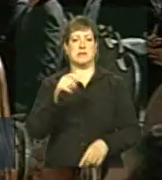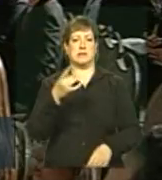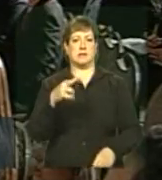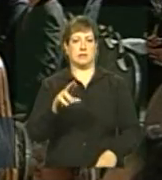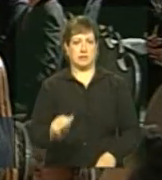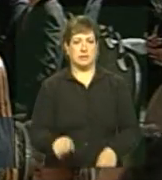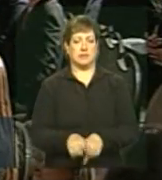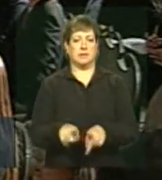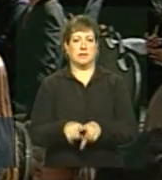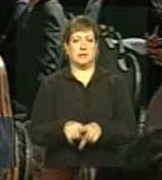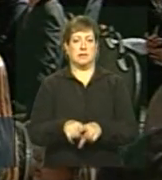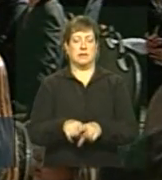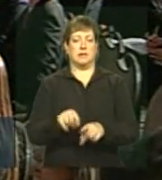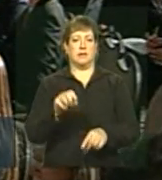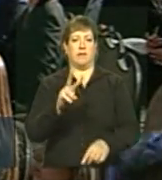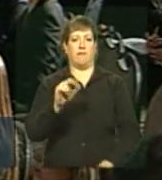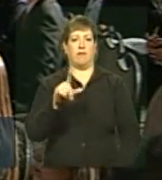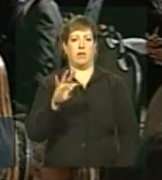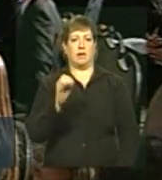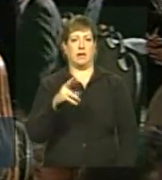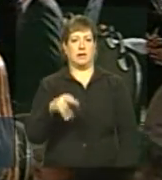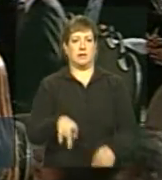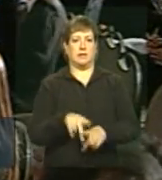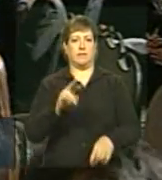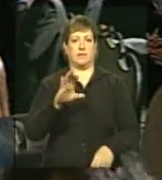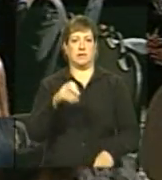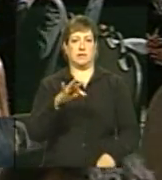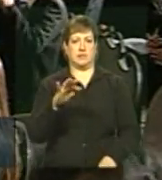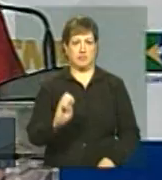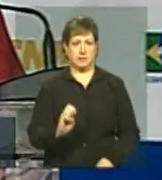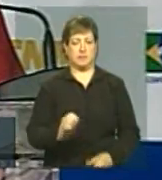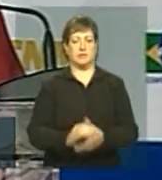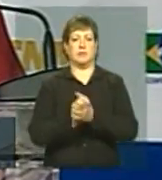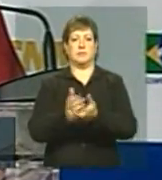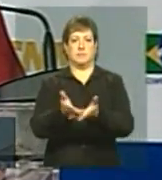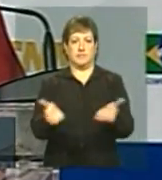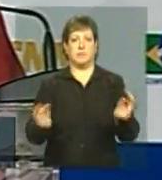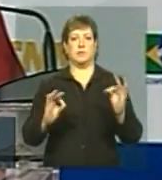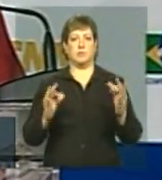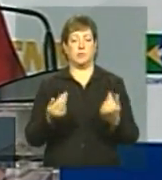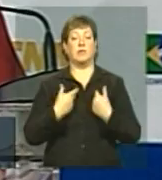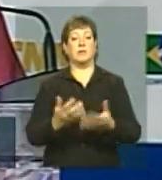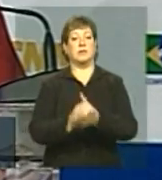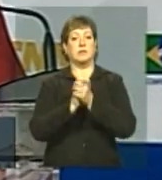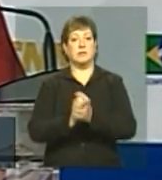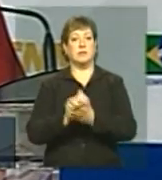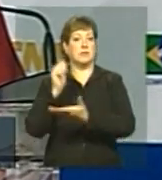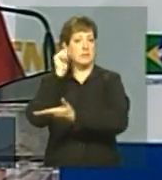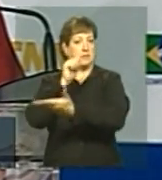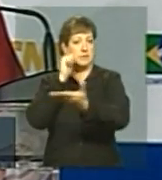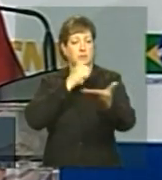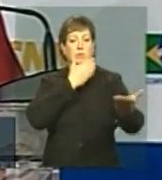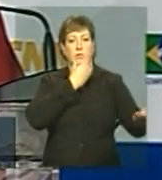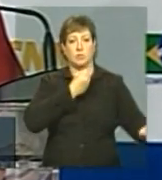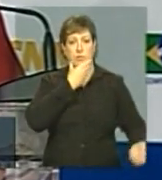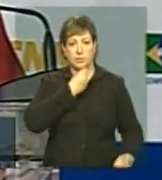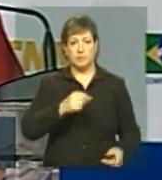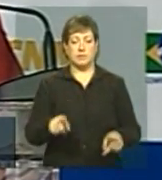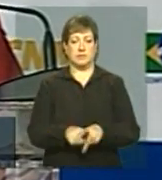Rosado, Valtenir Pereira e Vicente Cândido. Queria cumprimentar senhoras e os